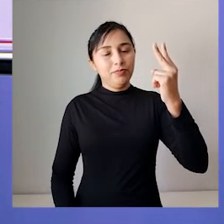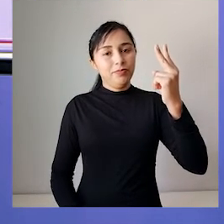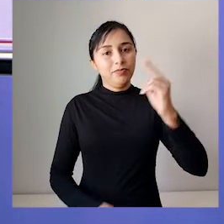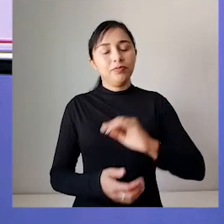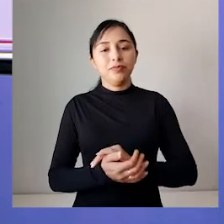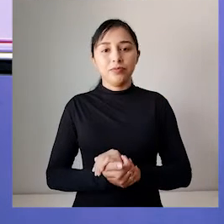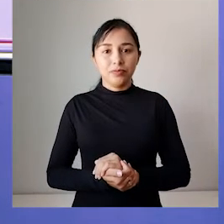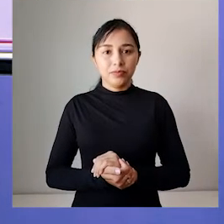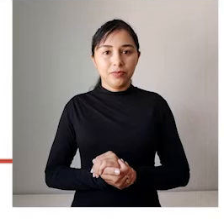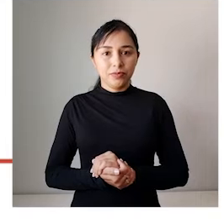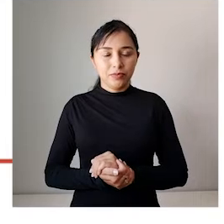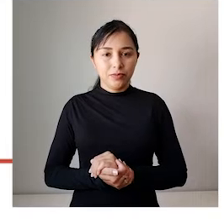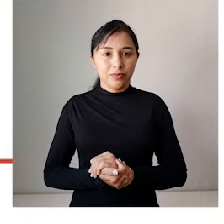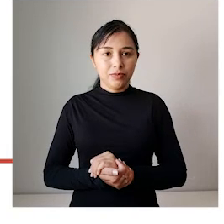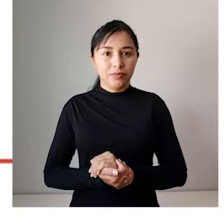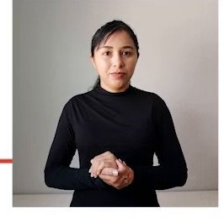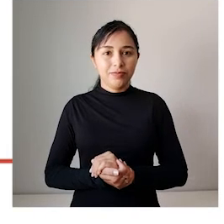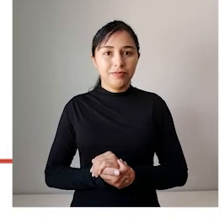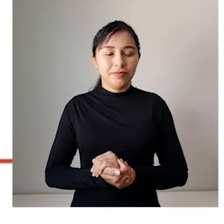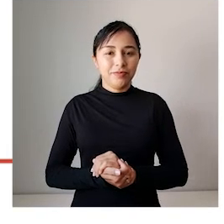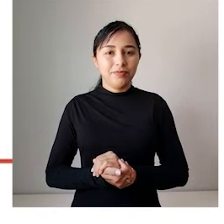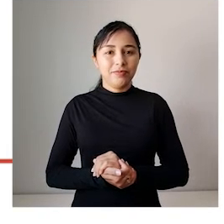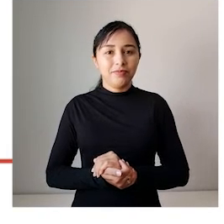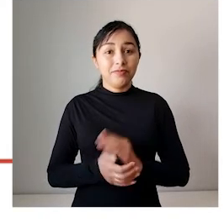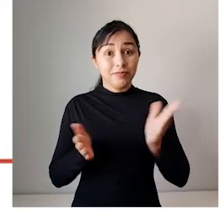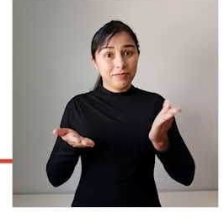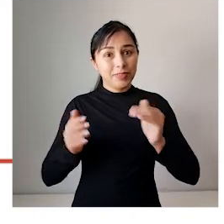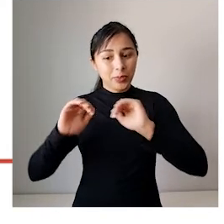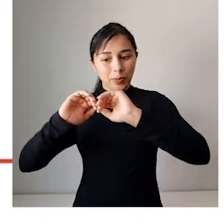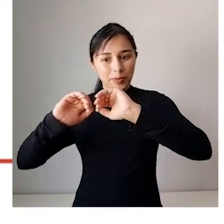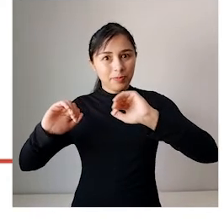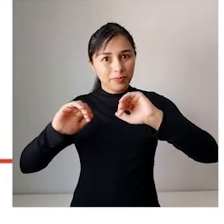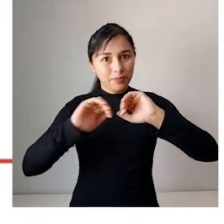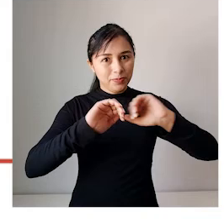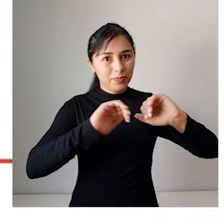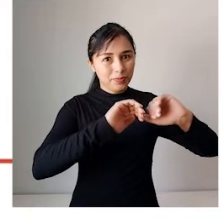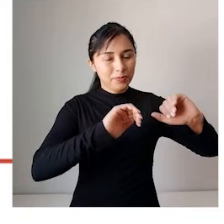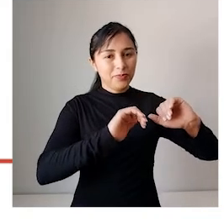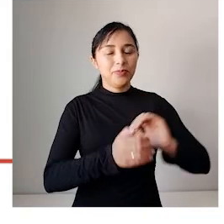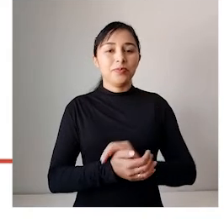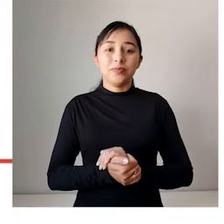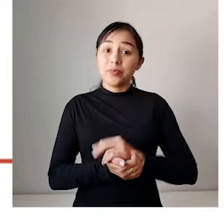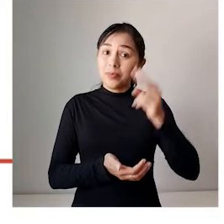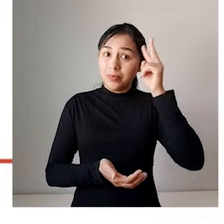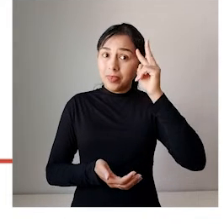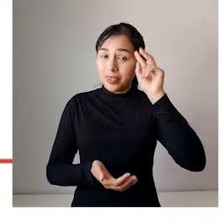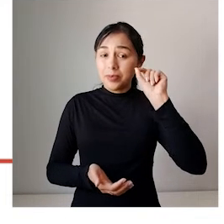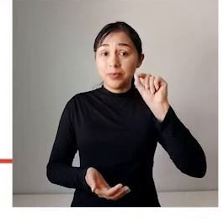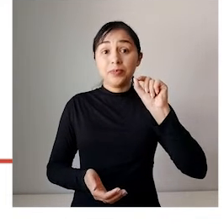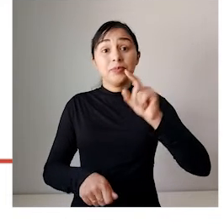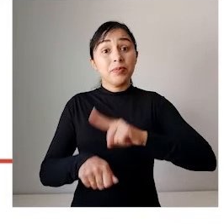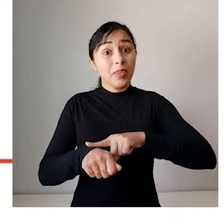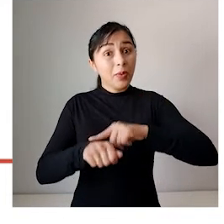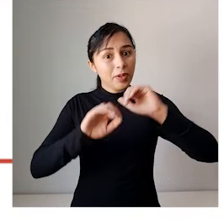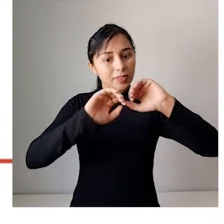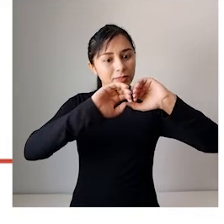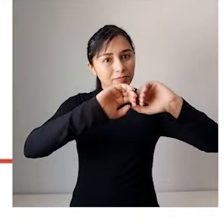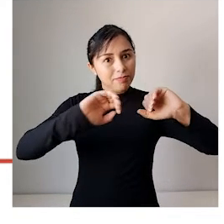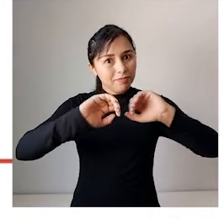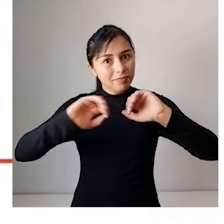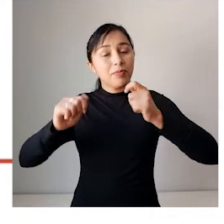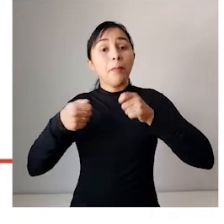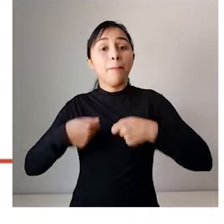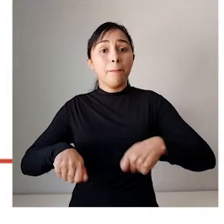que ele ocupa nesse número. Vamos então fazer a decomposição desse número. Lembrando que na hora da decomposição eu